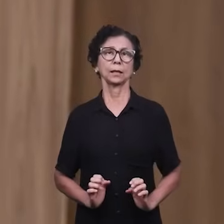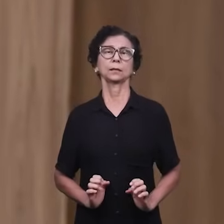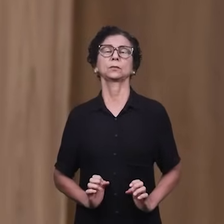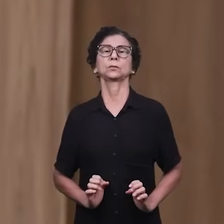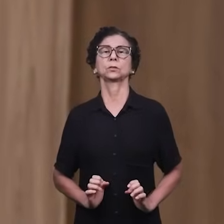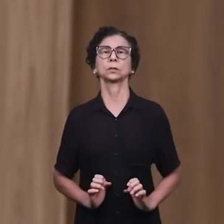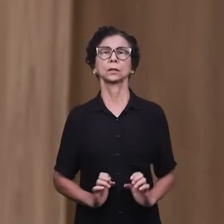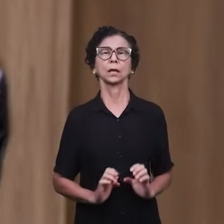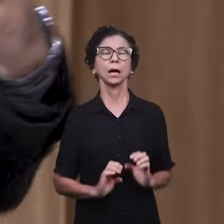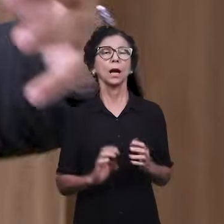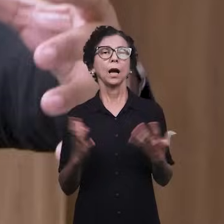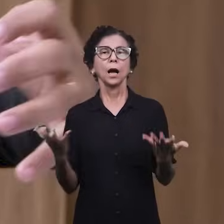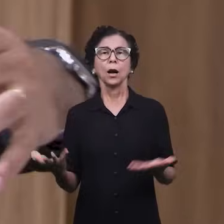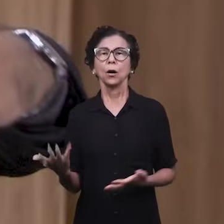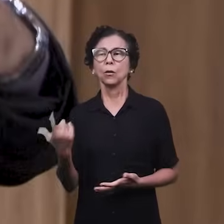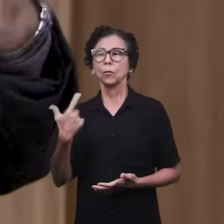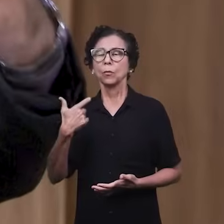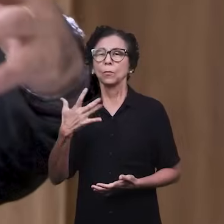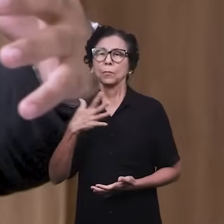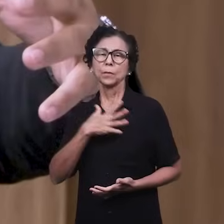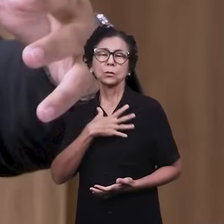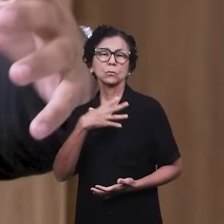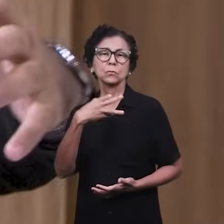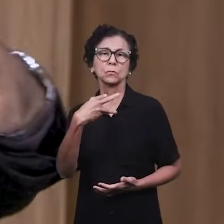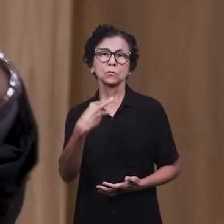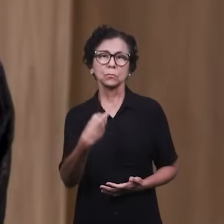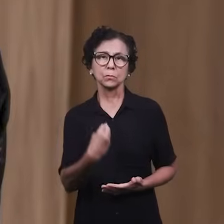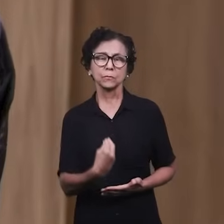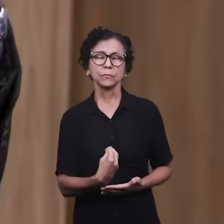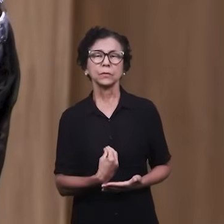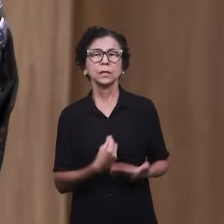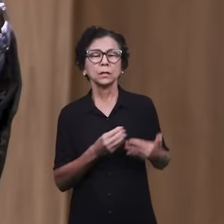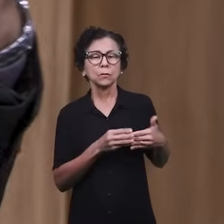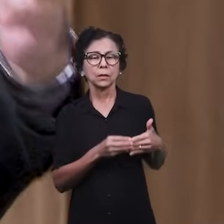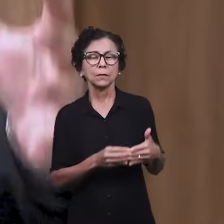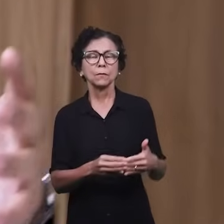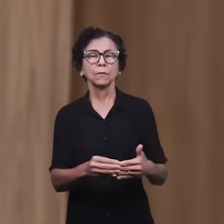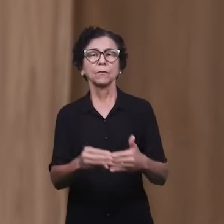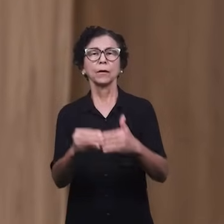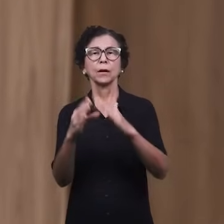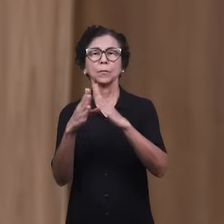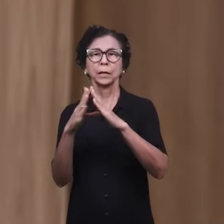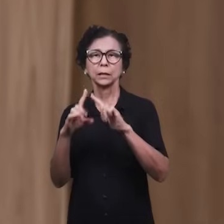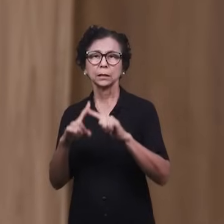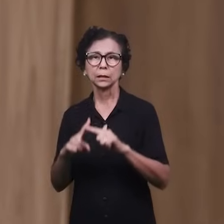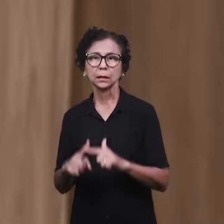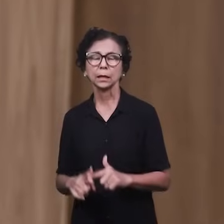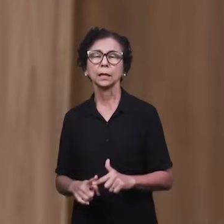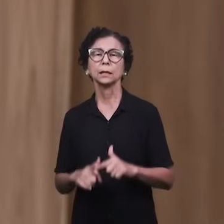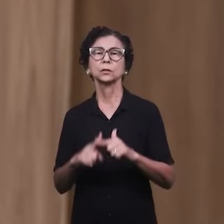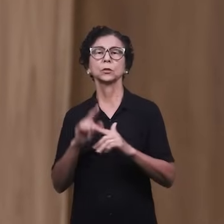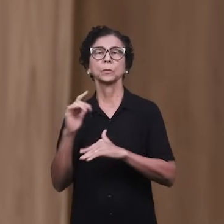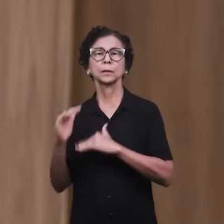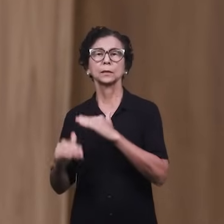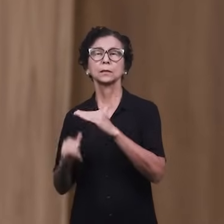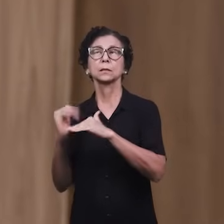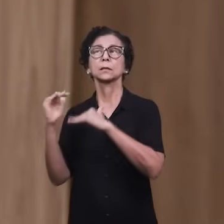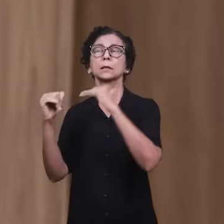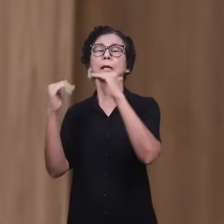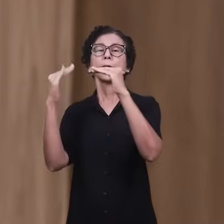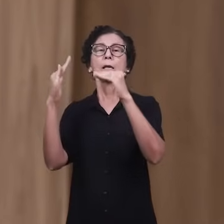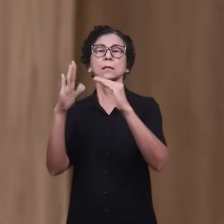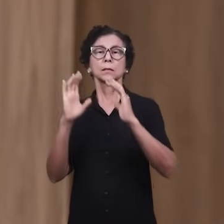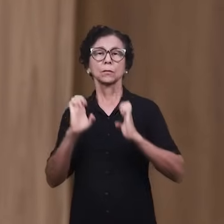ética. Eu quero criar meus filhos na igreja porque eu quero que ele cresça com princípios, mas na verdade não. Nós